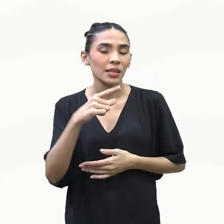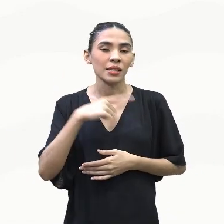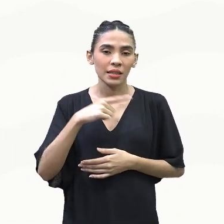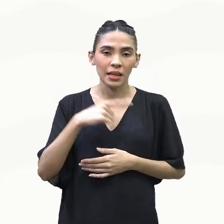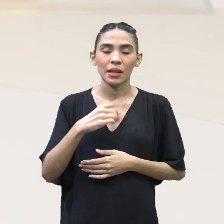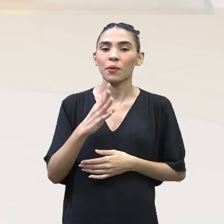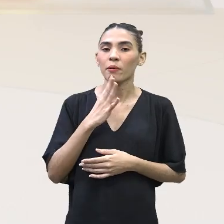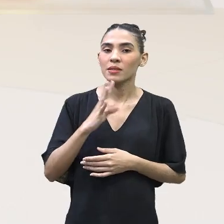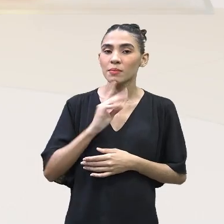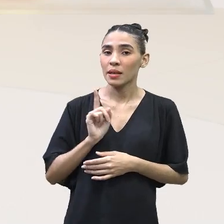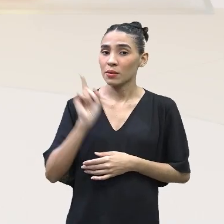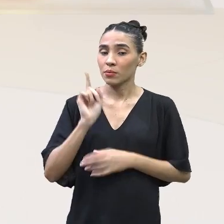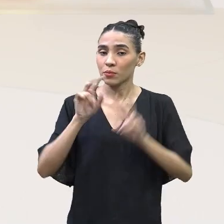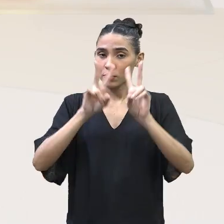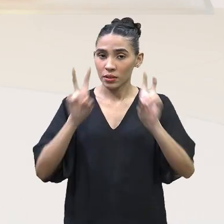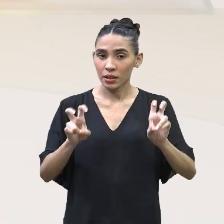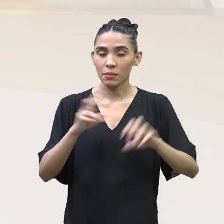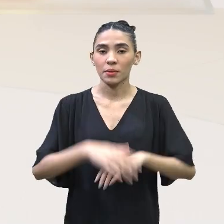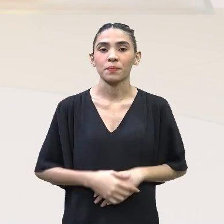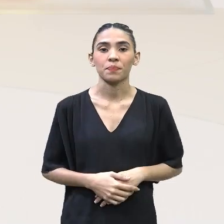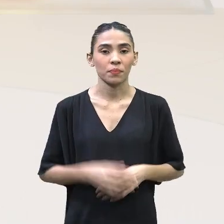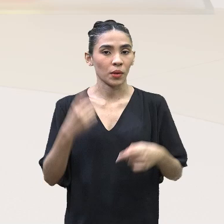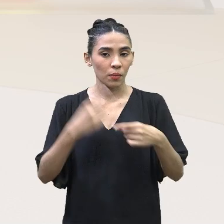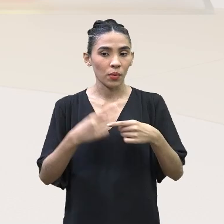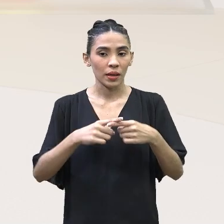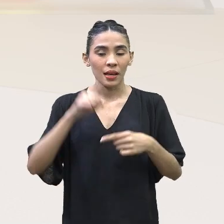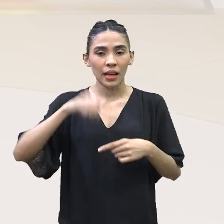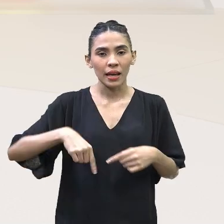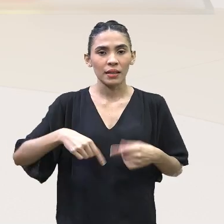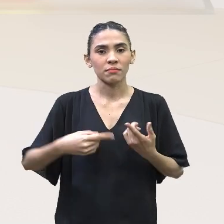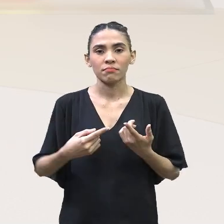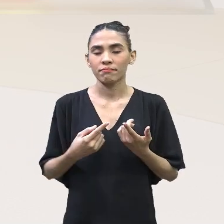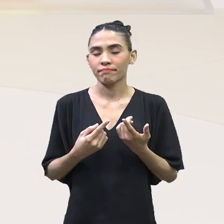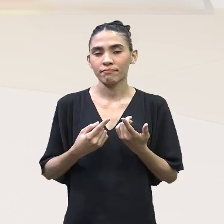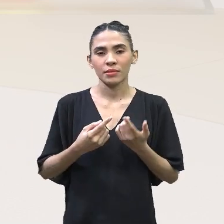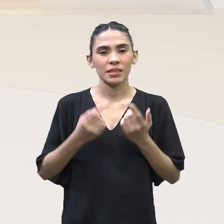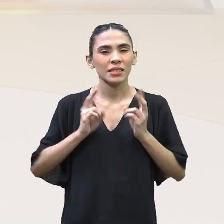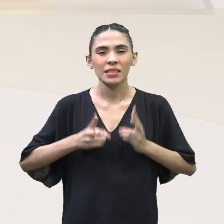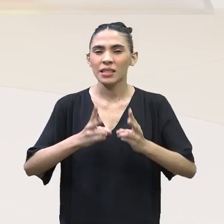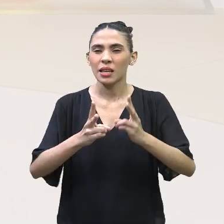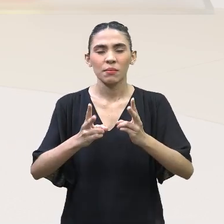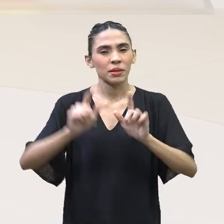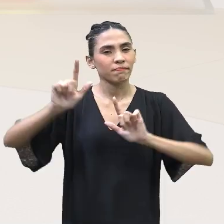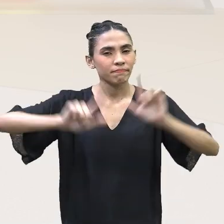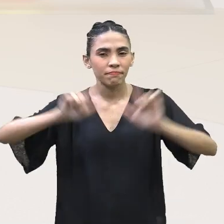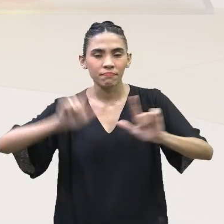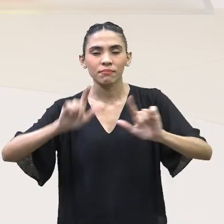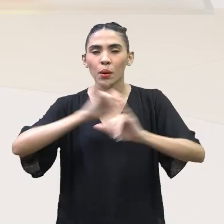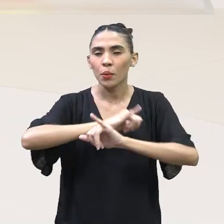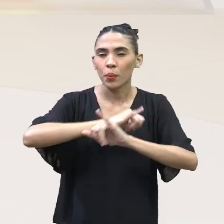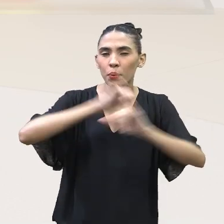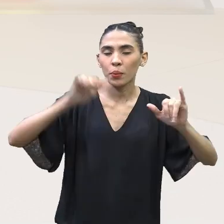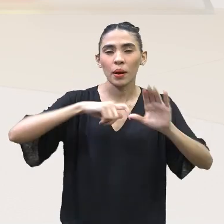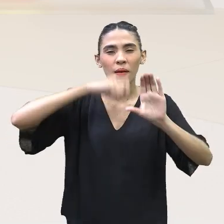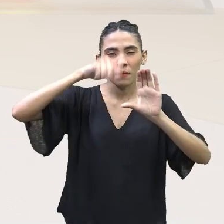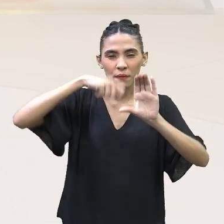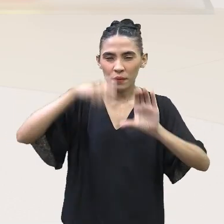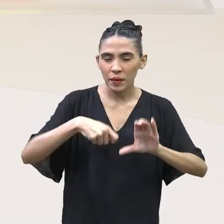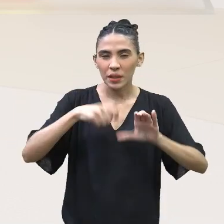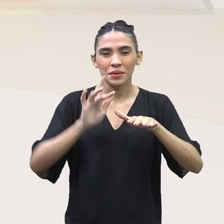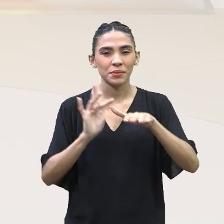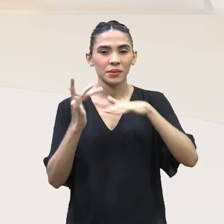conhecimento a respeito disso, ok? Porque é algo que sempre está na televisão, é algo que é veiculado em vídeos nas